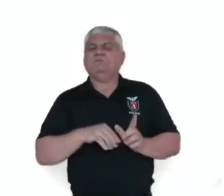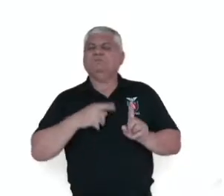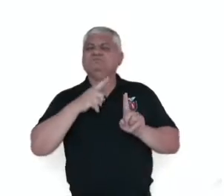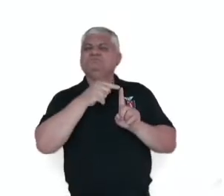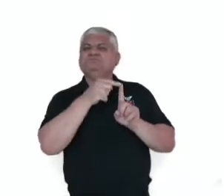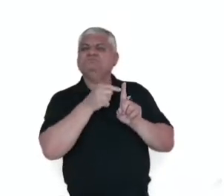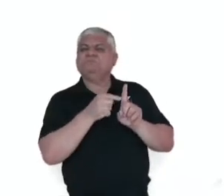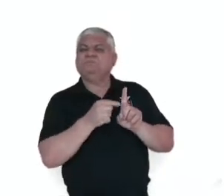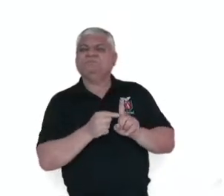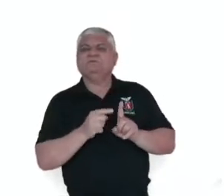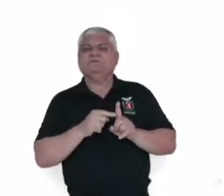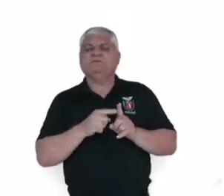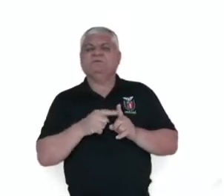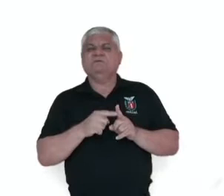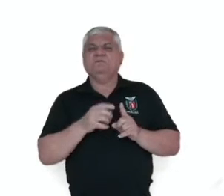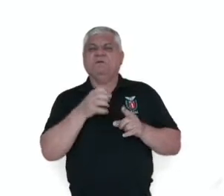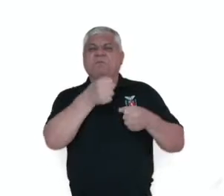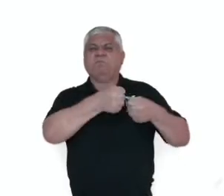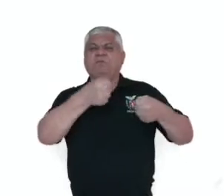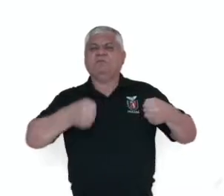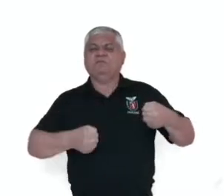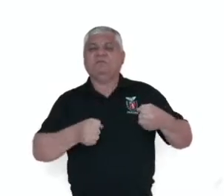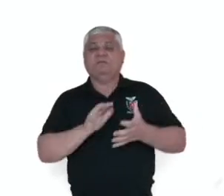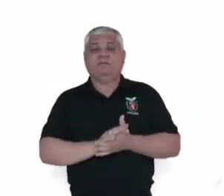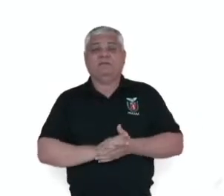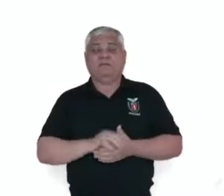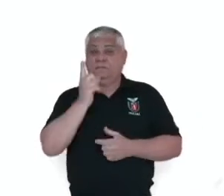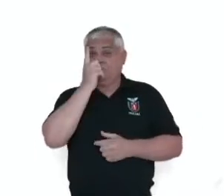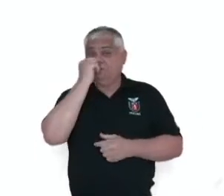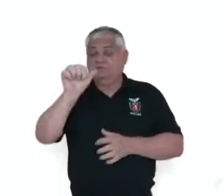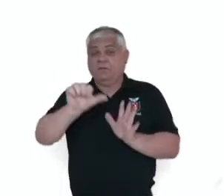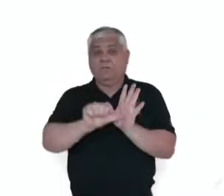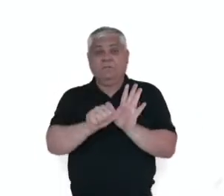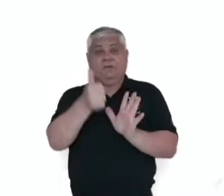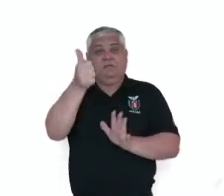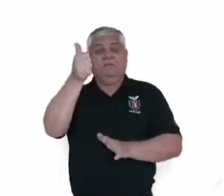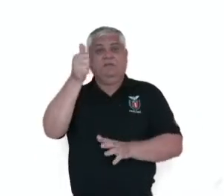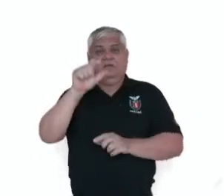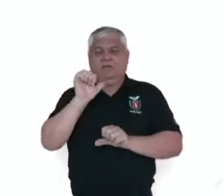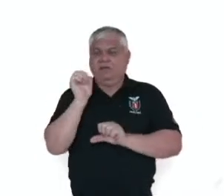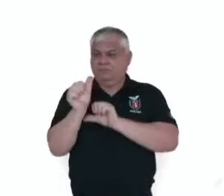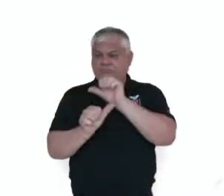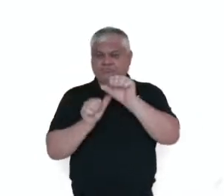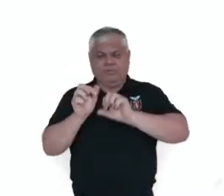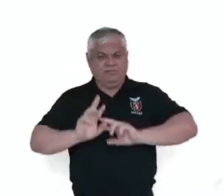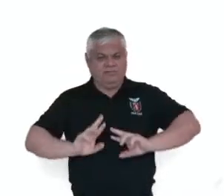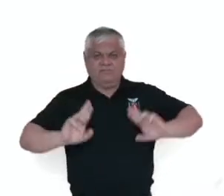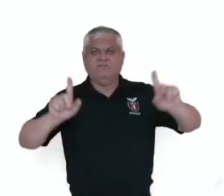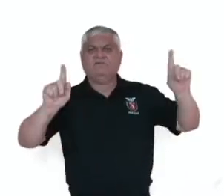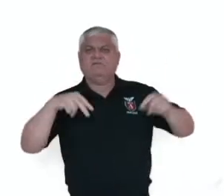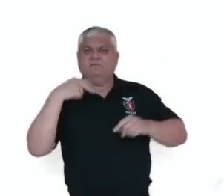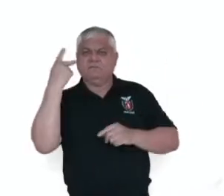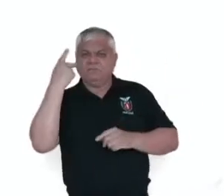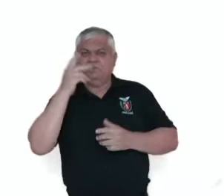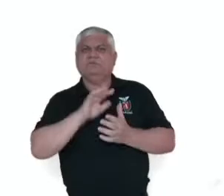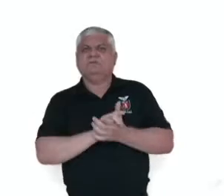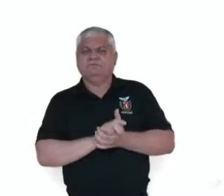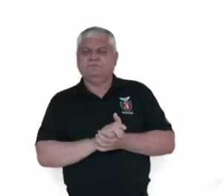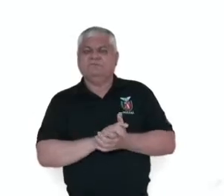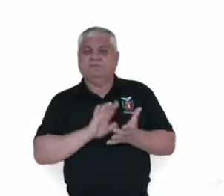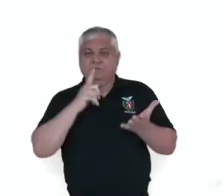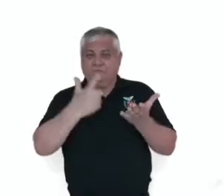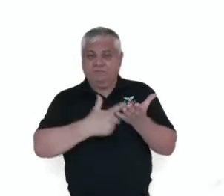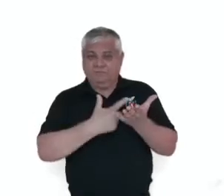foi o primeiro teórico moderno a diferenciar as formas de poder político. Em seu